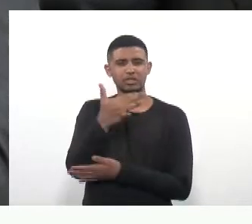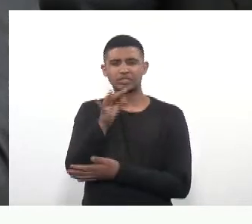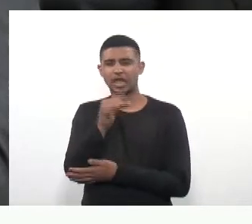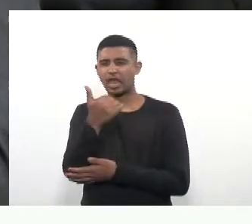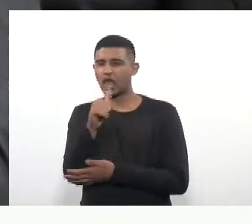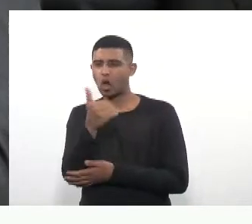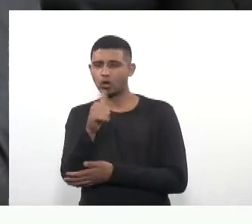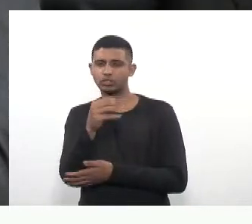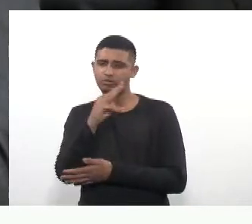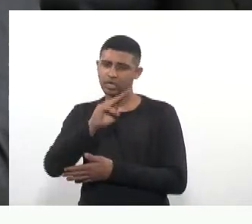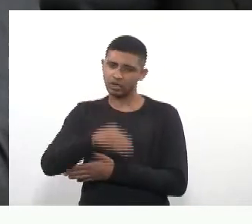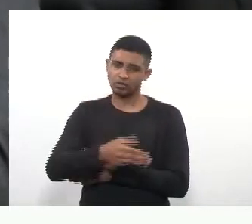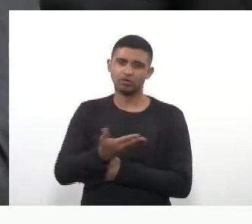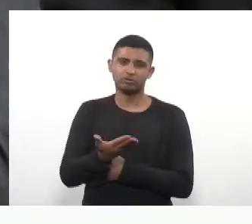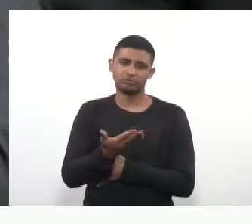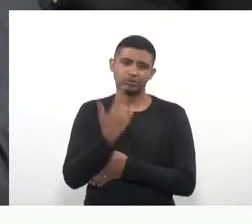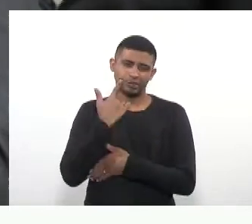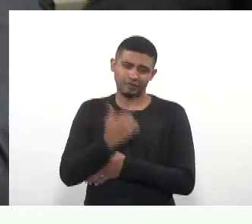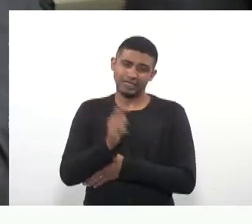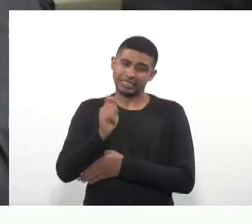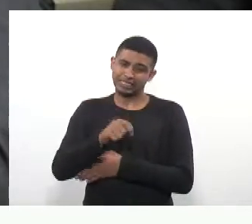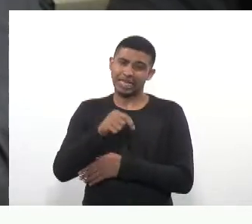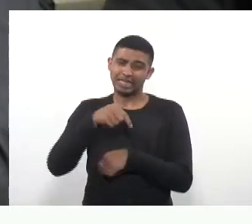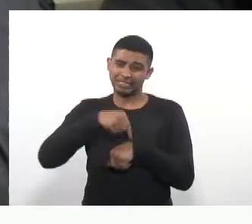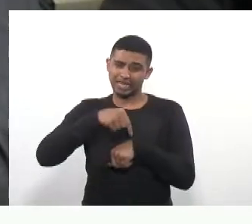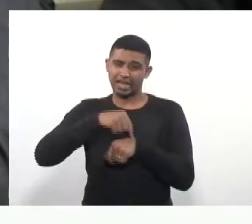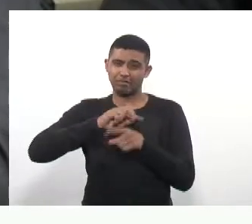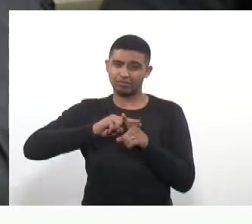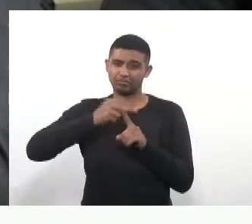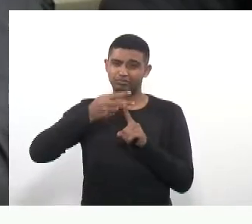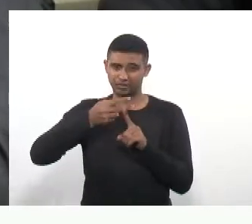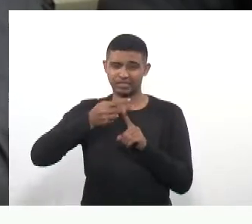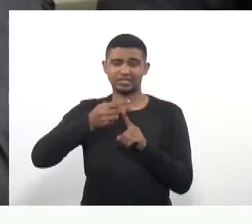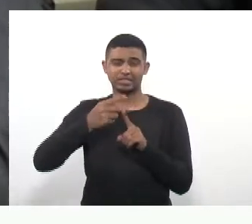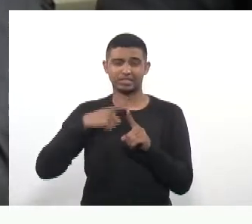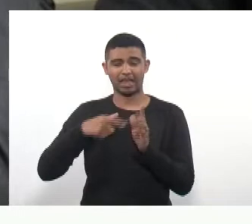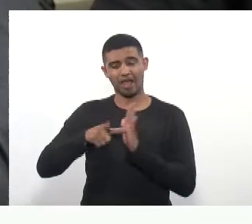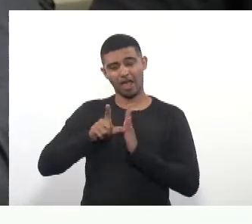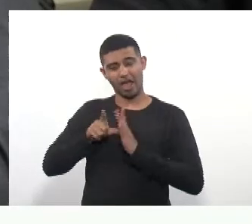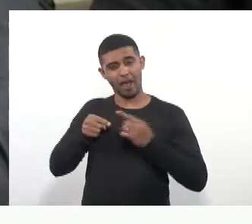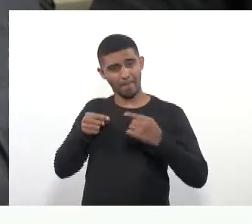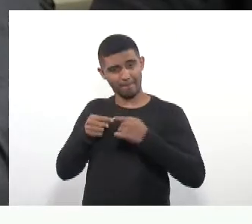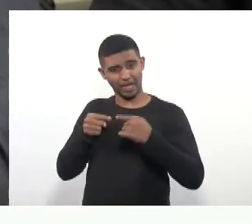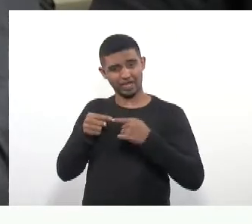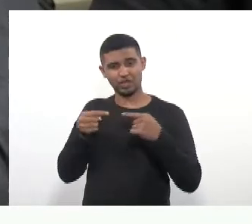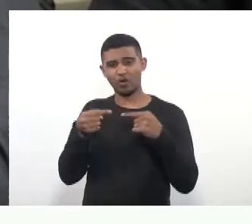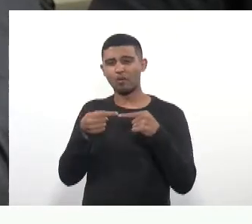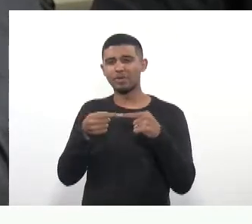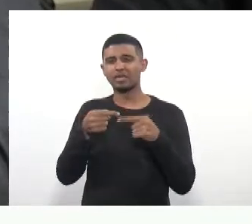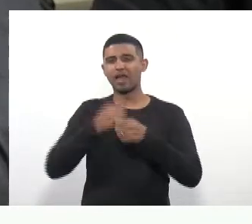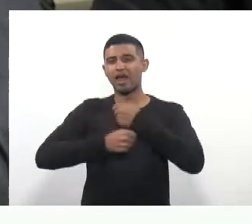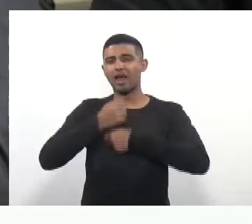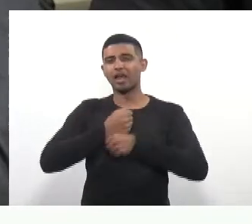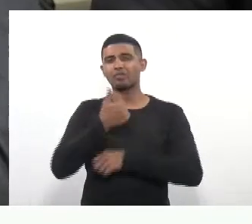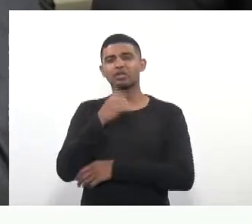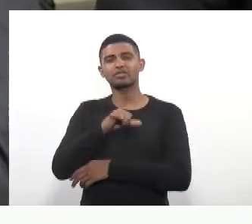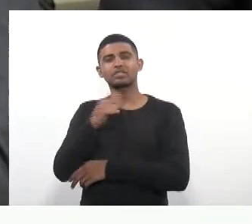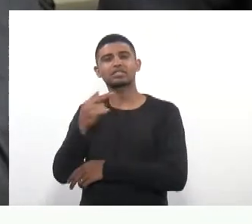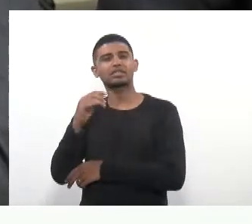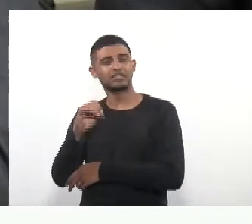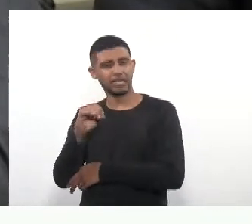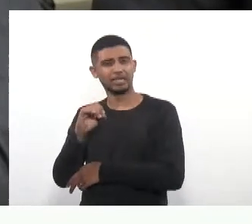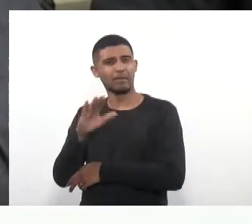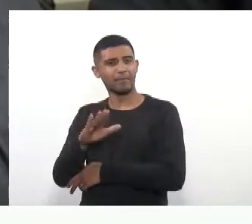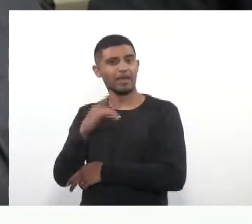o que prorrogaria a meta do Plano Nacional de Saneamento, que é da década de 70, ao invés de universalizar